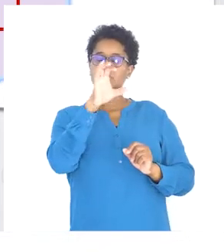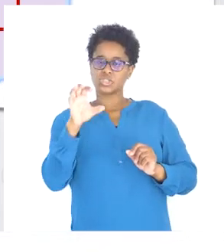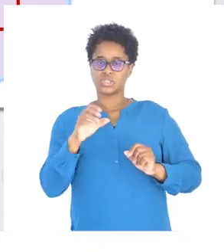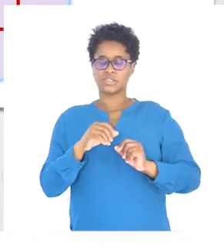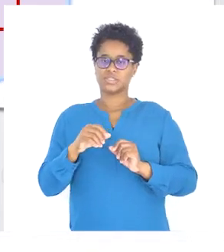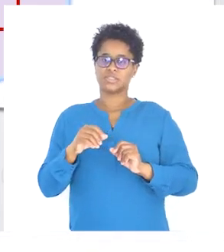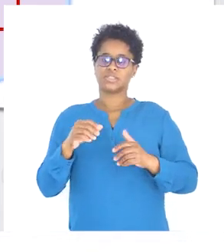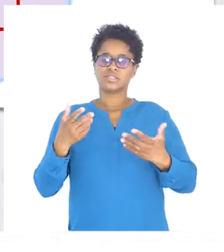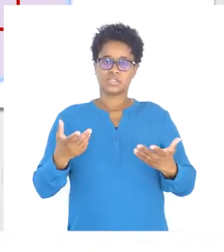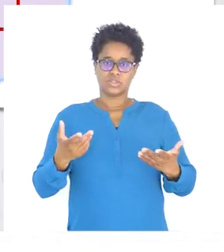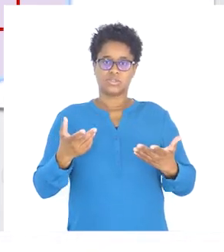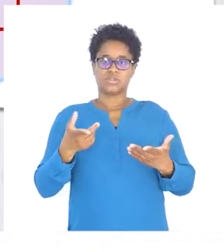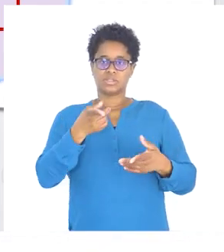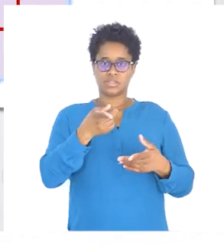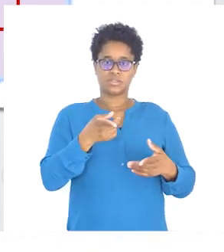país com